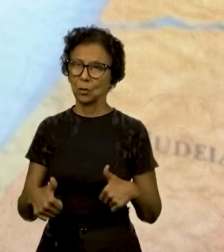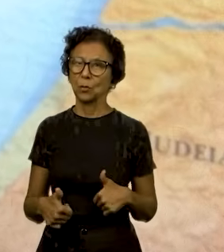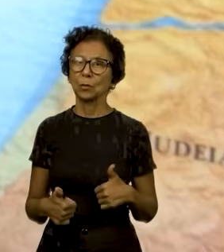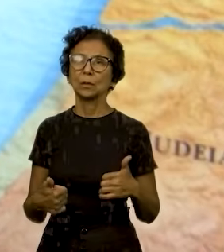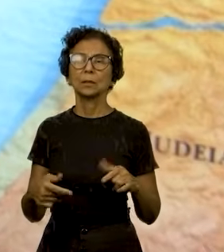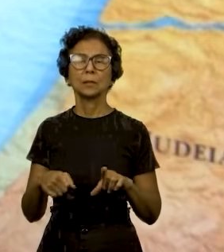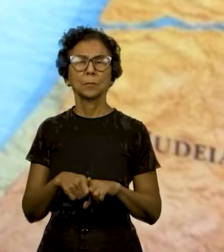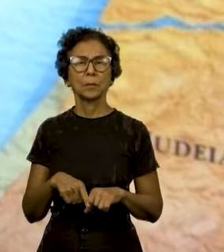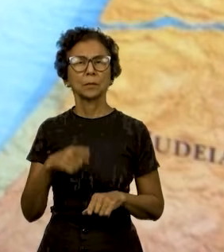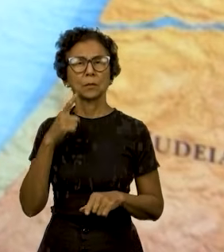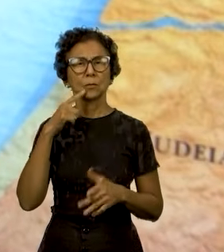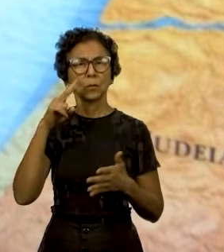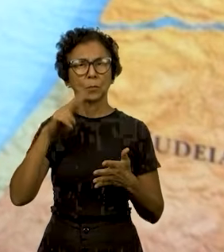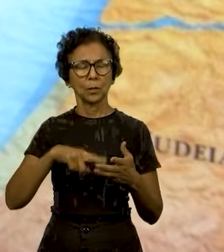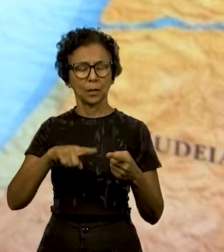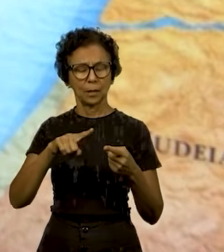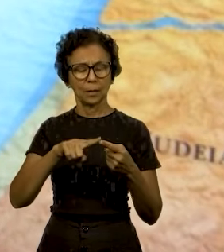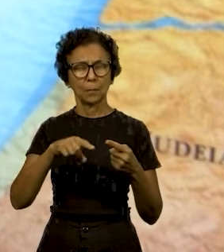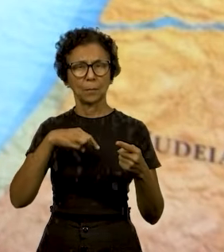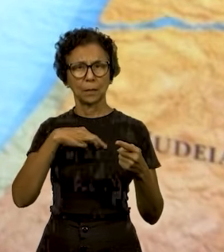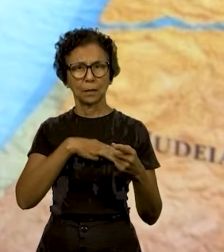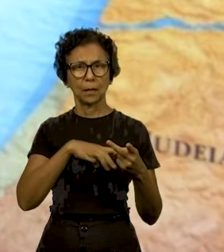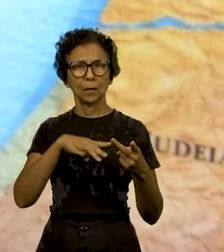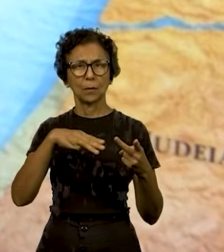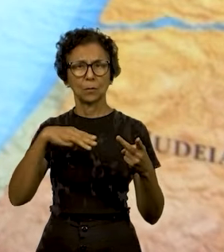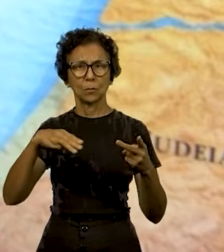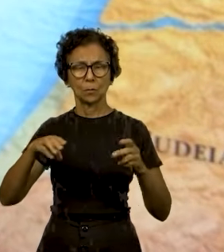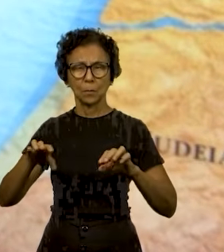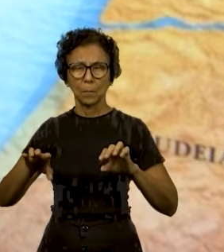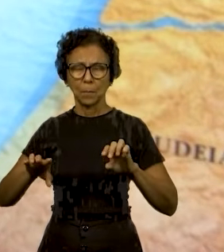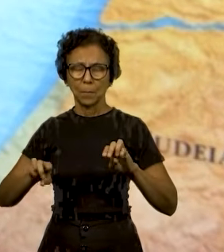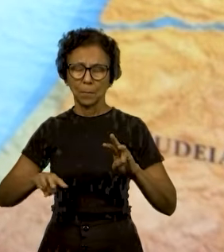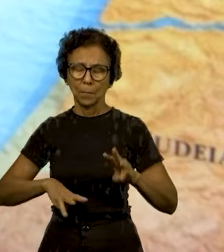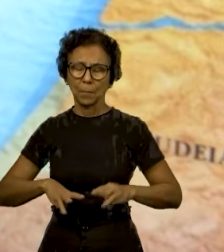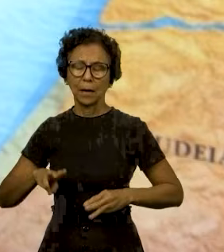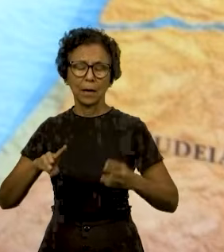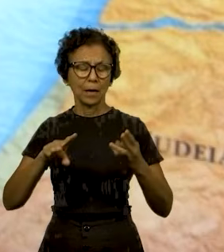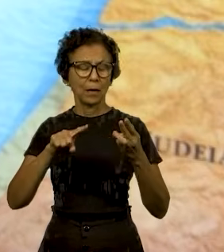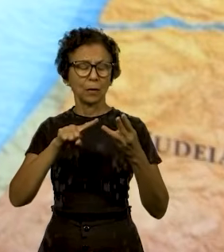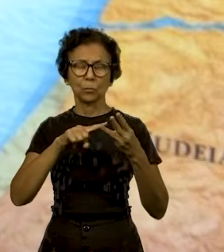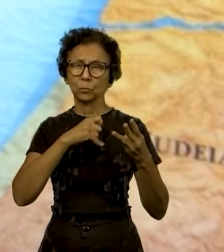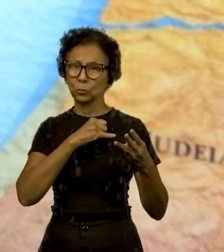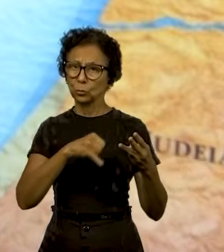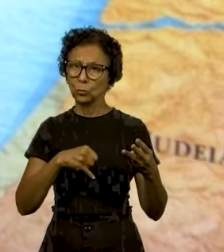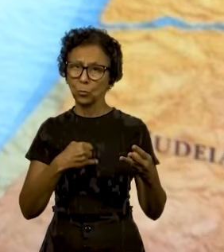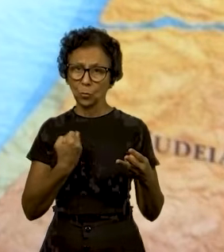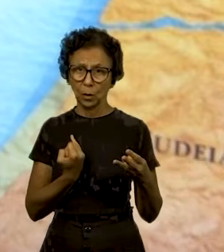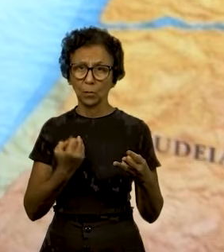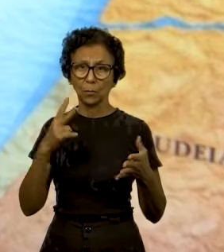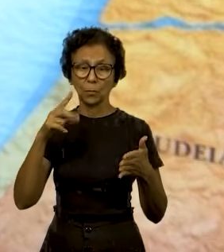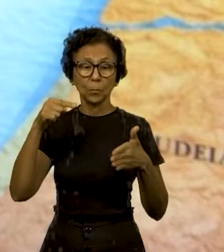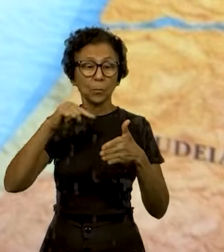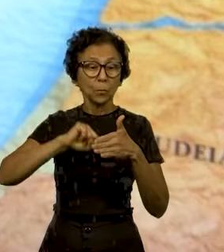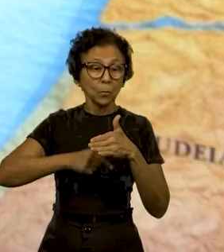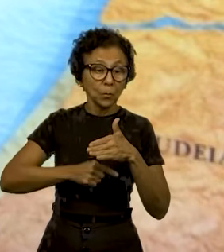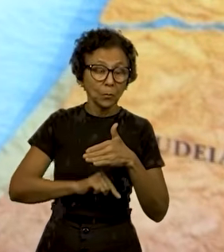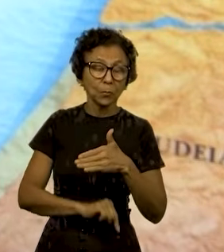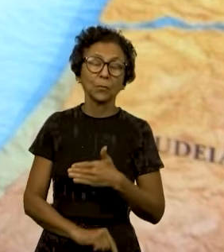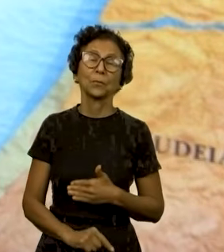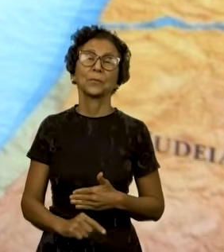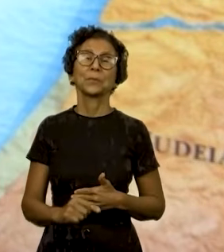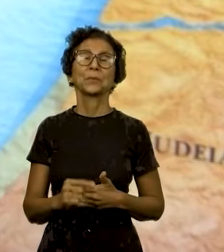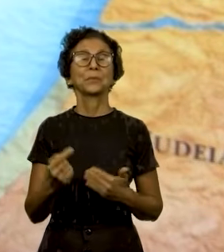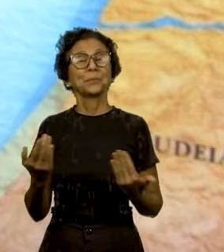os evangelhos de Mateus, Marcos, Lucas, João, com maior profundidade, porque nós vamos entender